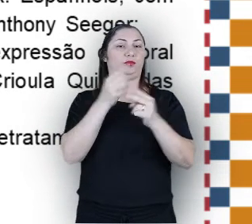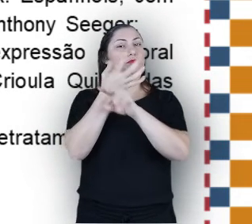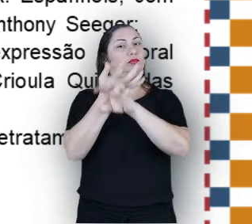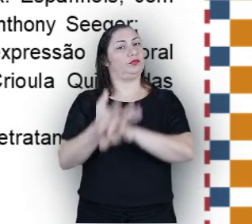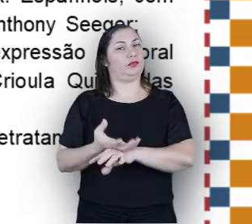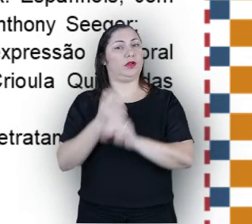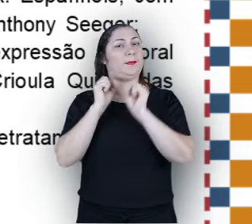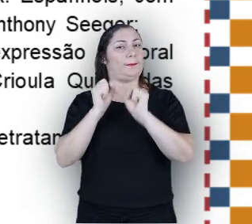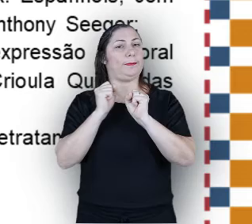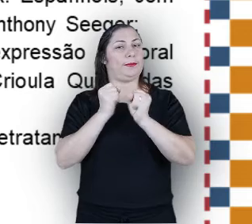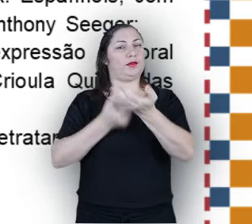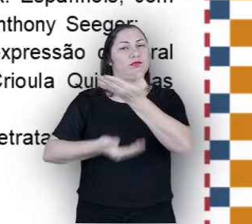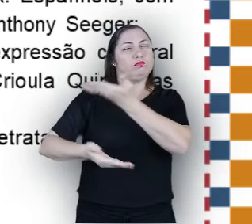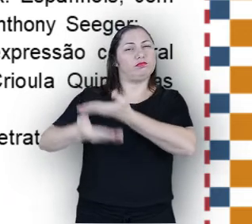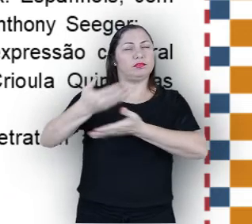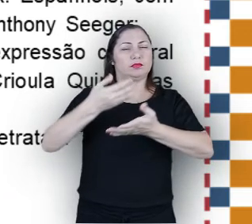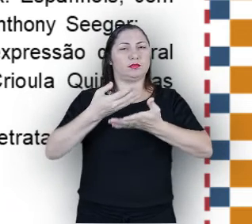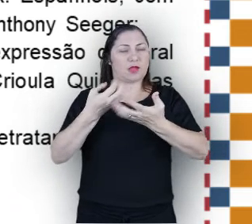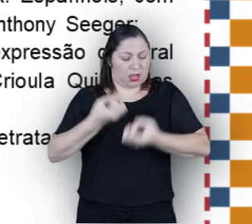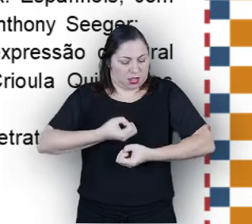linguagens. Então,